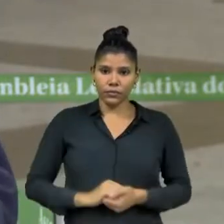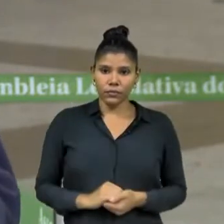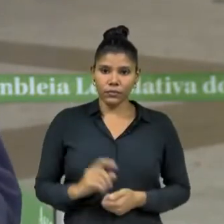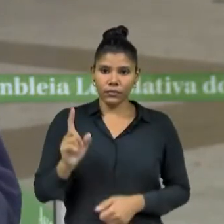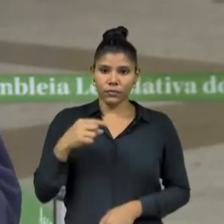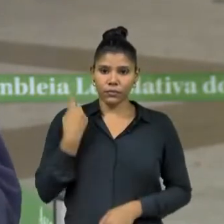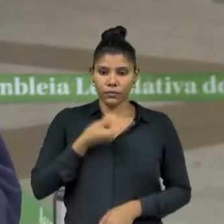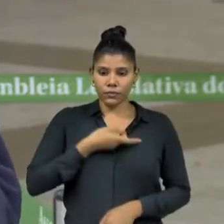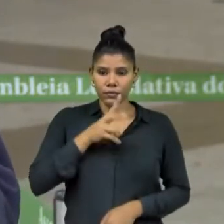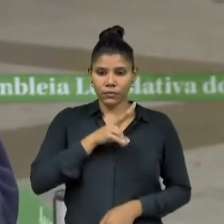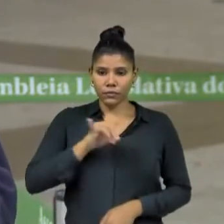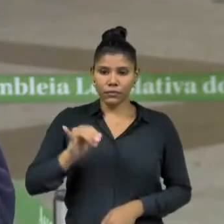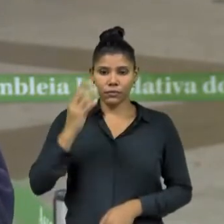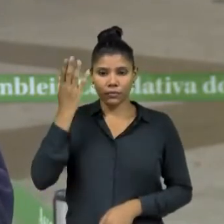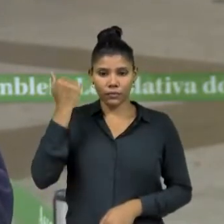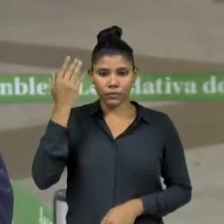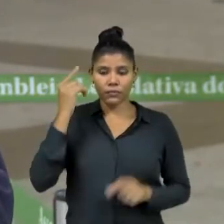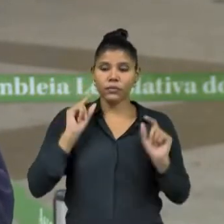vai ser votado?